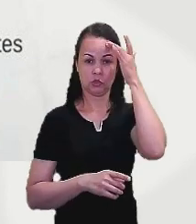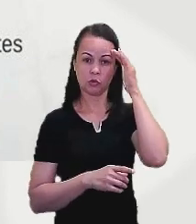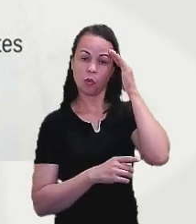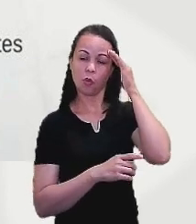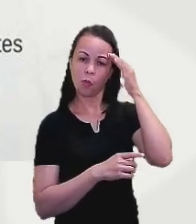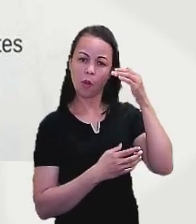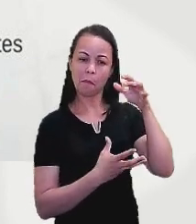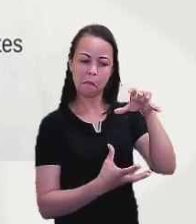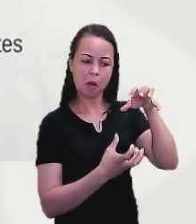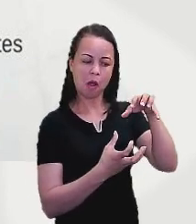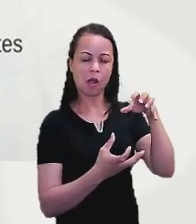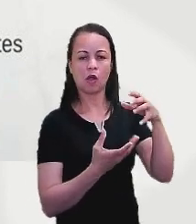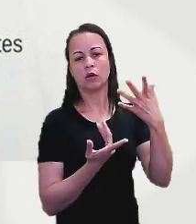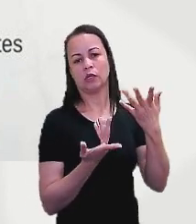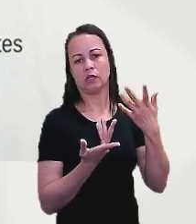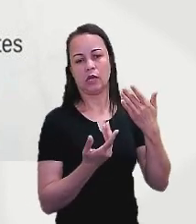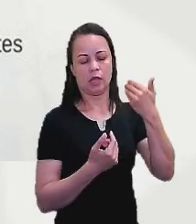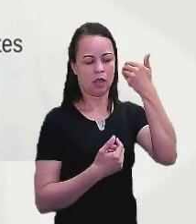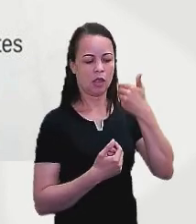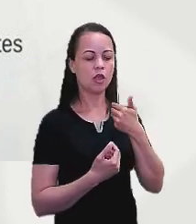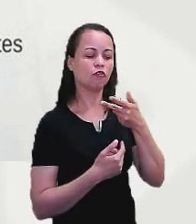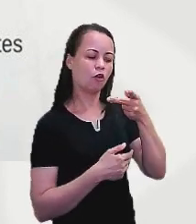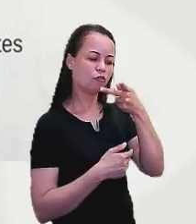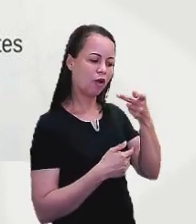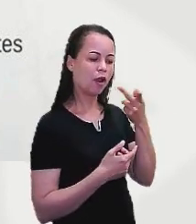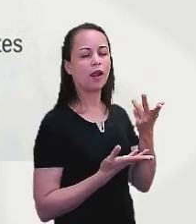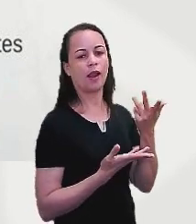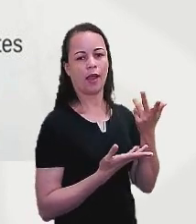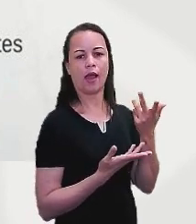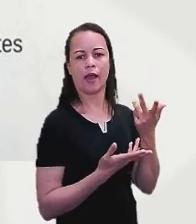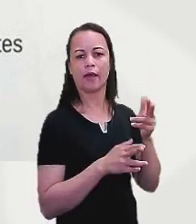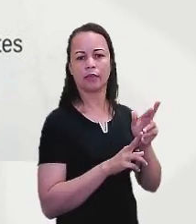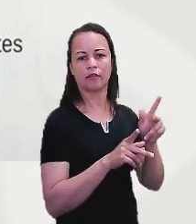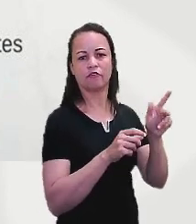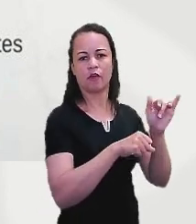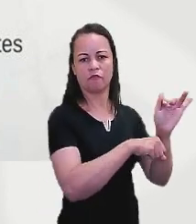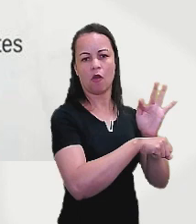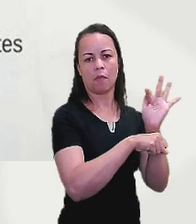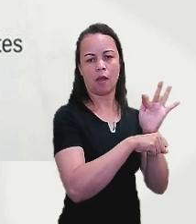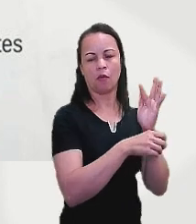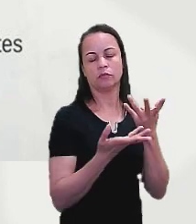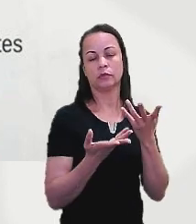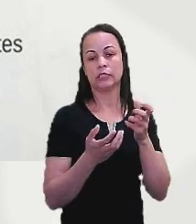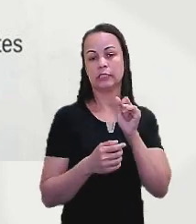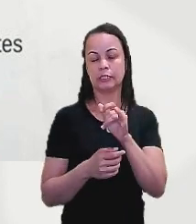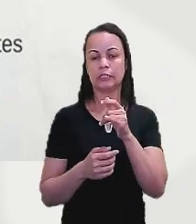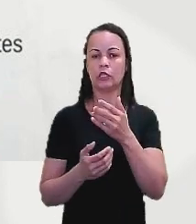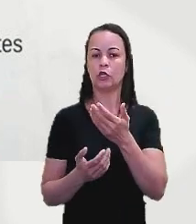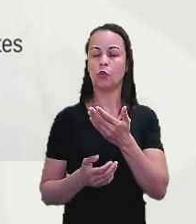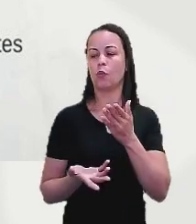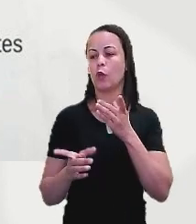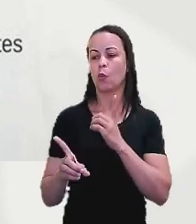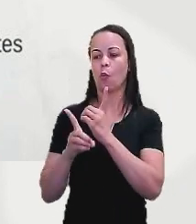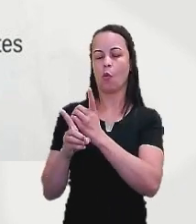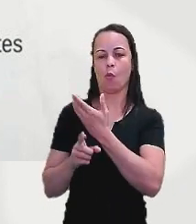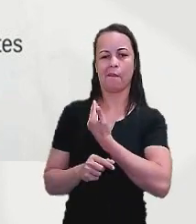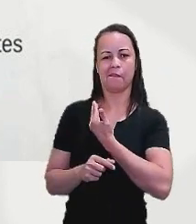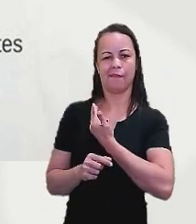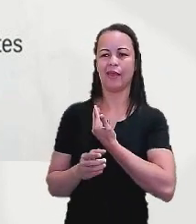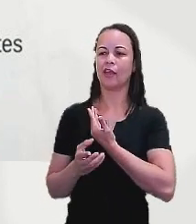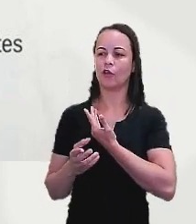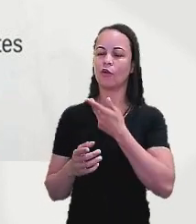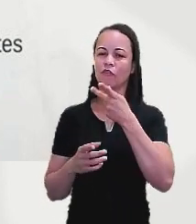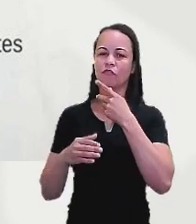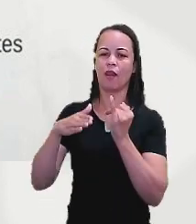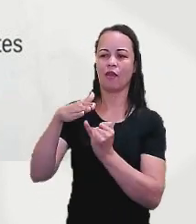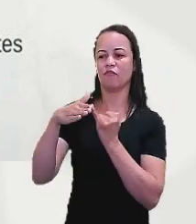vou agir, vou falar de uma forma. Se eu encontro um amigo meu íntimo, eu vou falar com ele de outra forma.